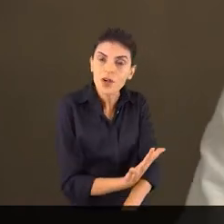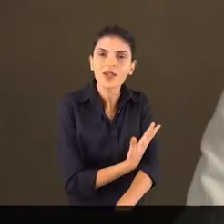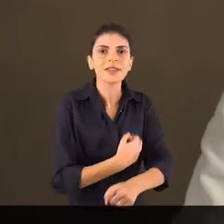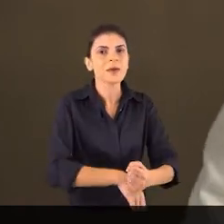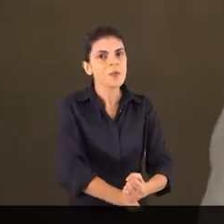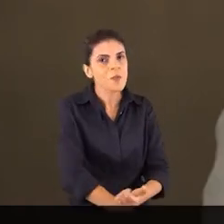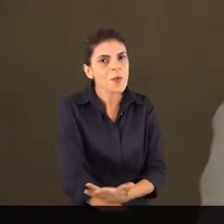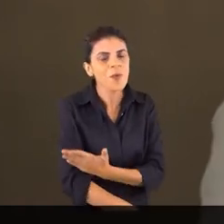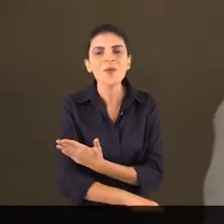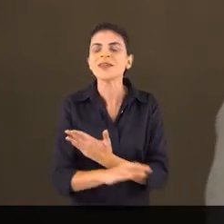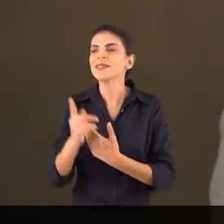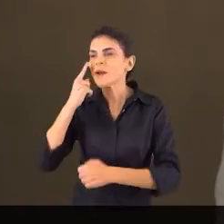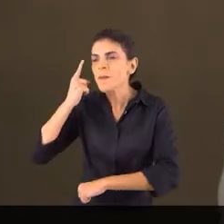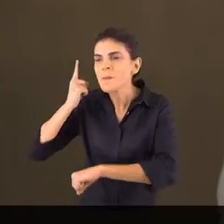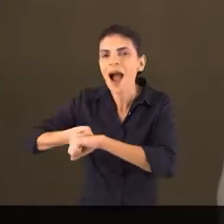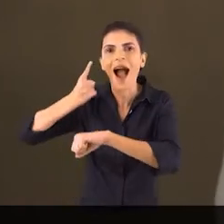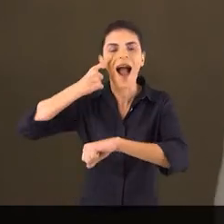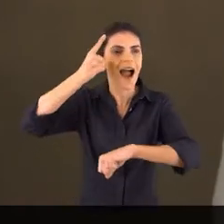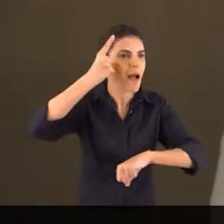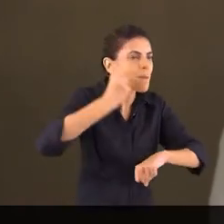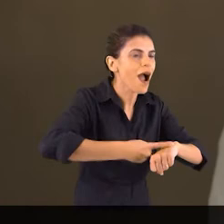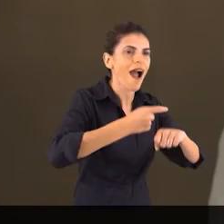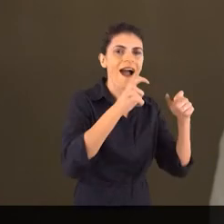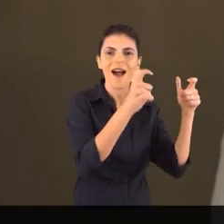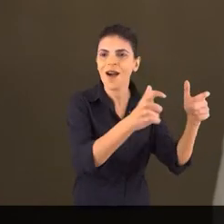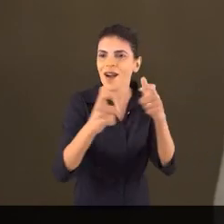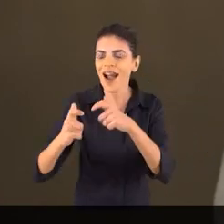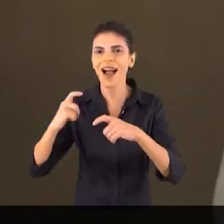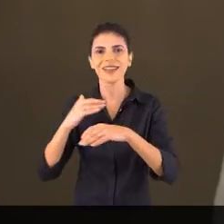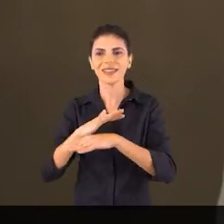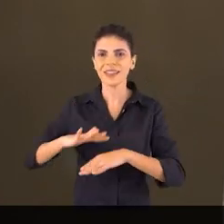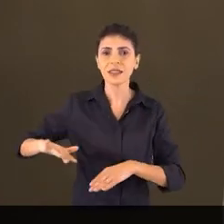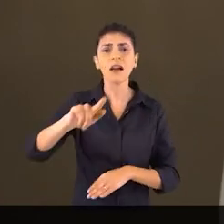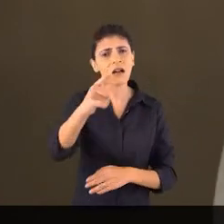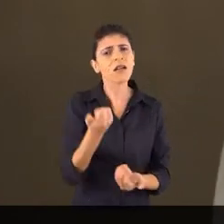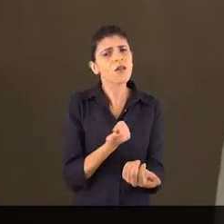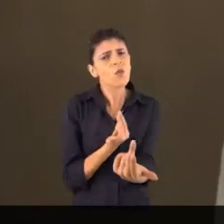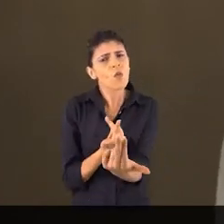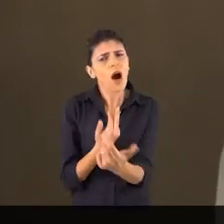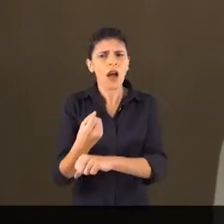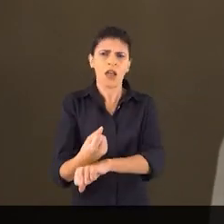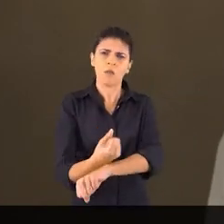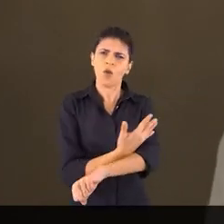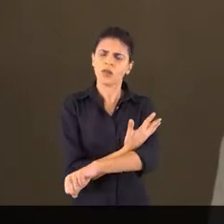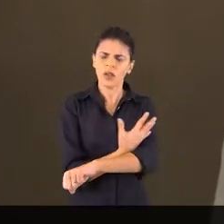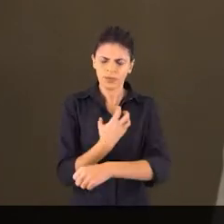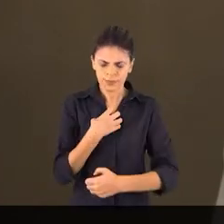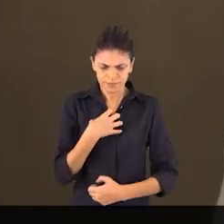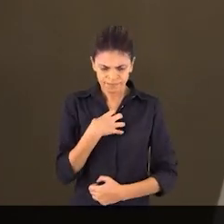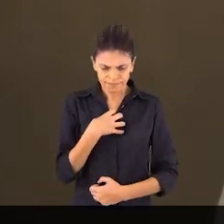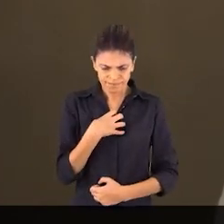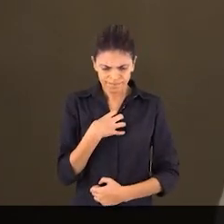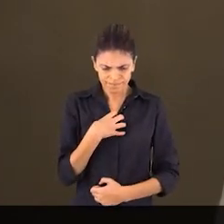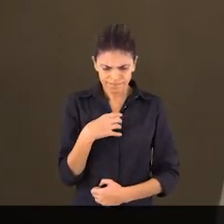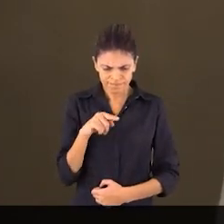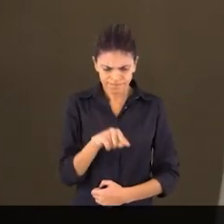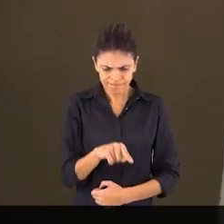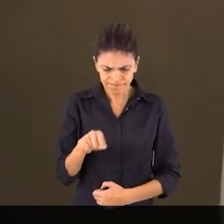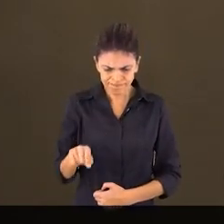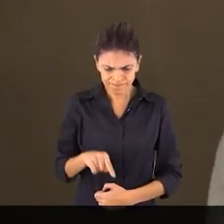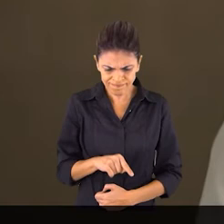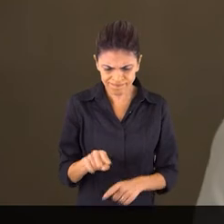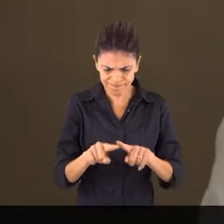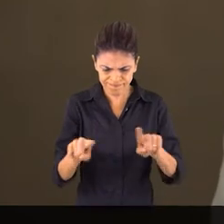me emocionei muito em cada cantinho da nossa cidade. Leve essa emoção para a urna, leve